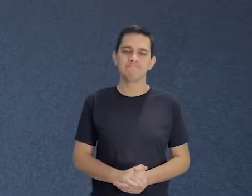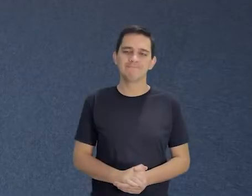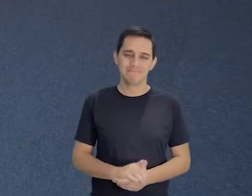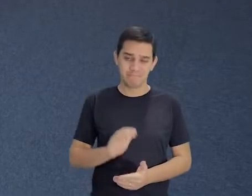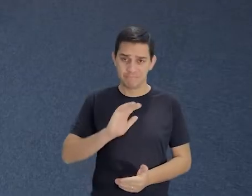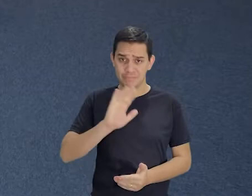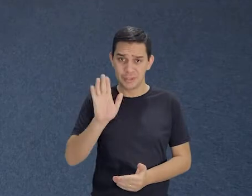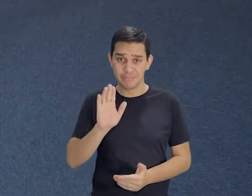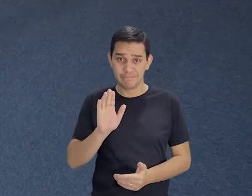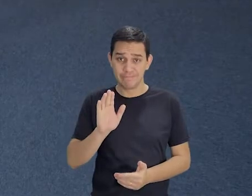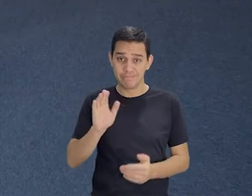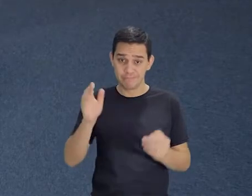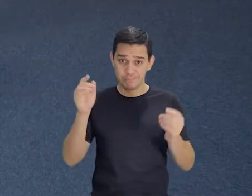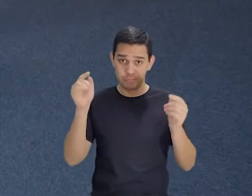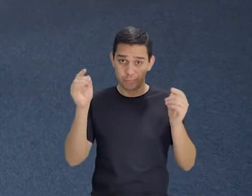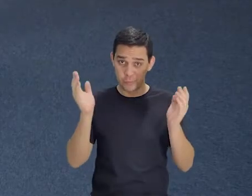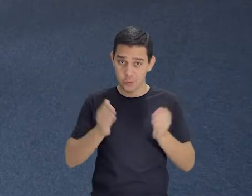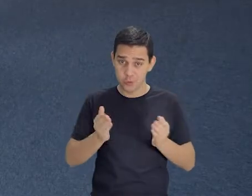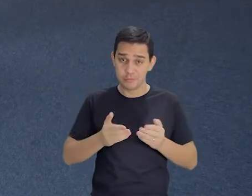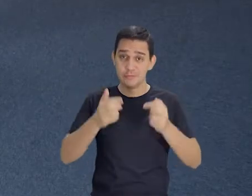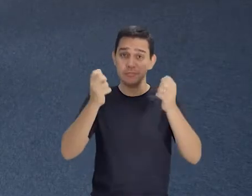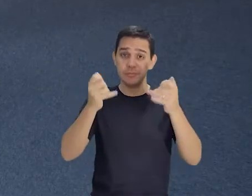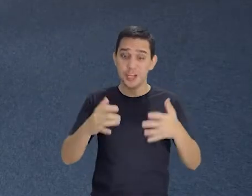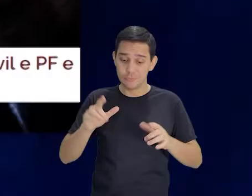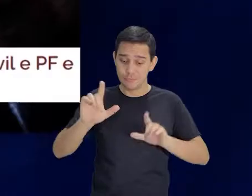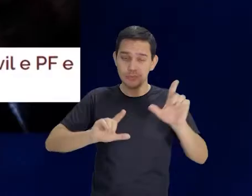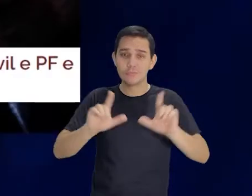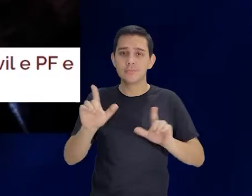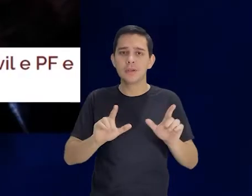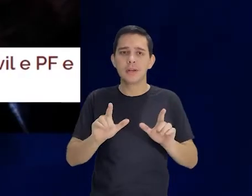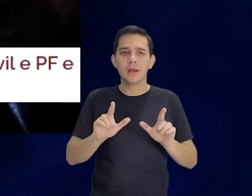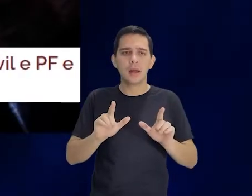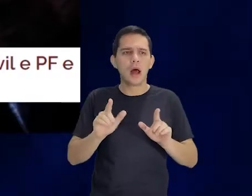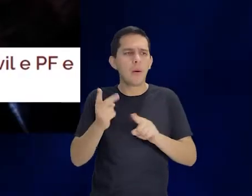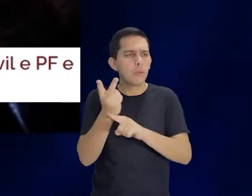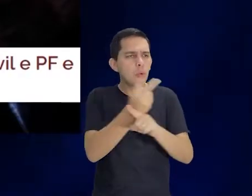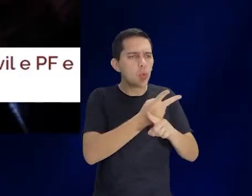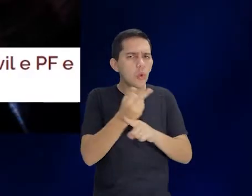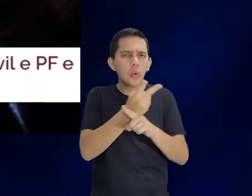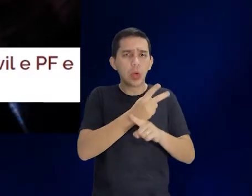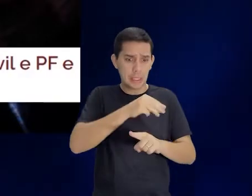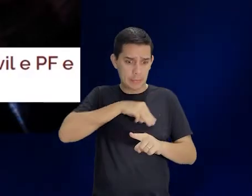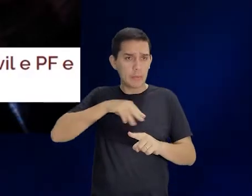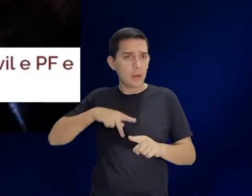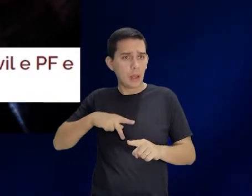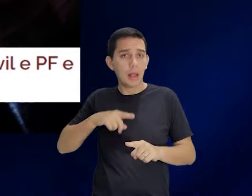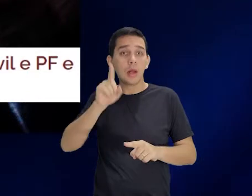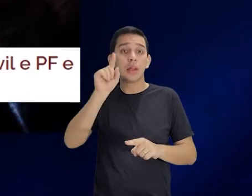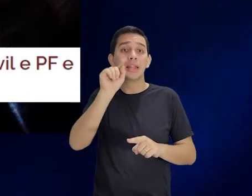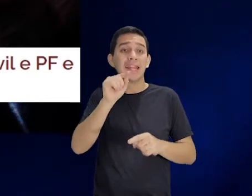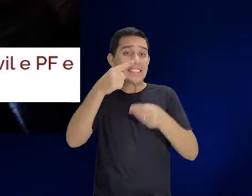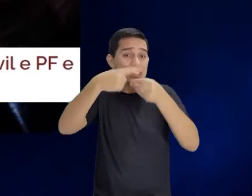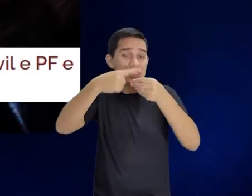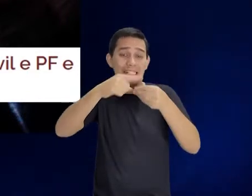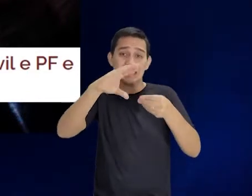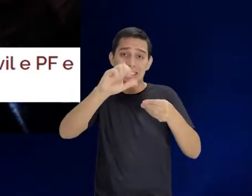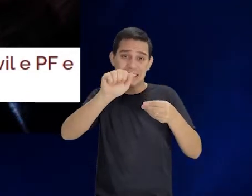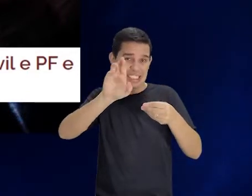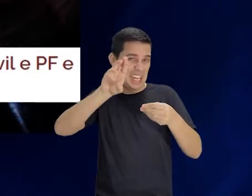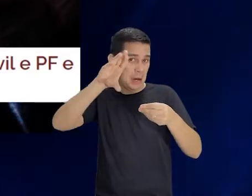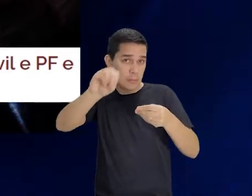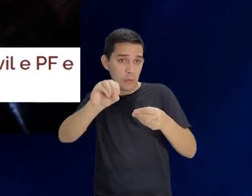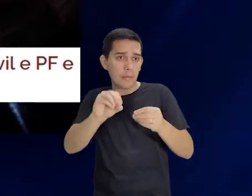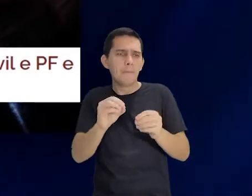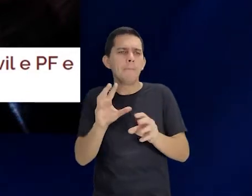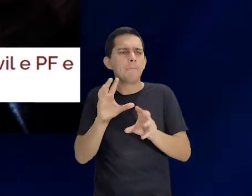Olá, confira no MP Cidadão de hoje a segunda fase da Operação Chorume, que prendeu o ex-prefeito de Carmo e outras 7 pessoas por